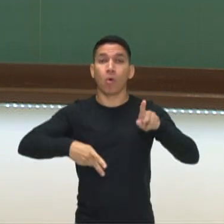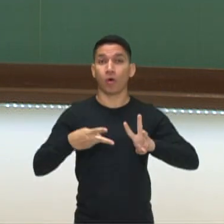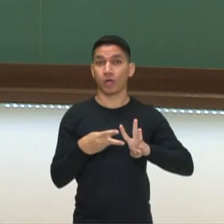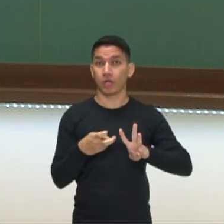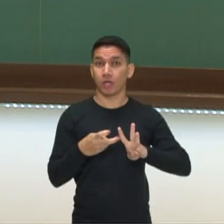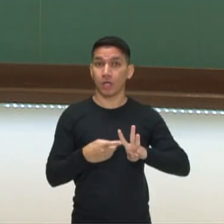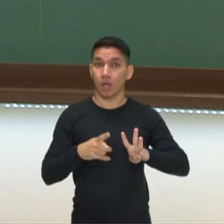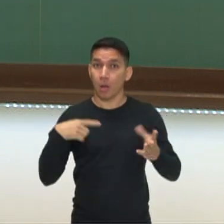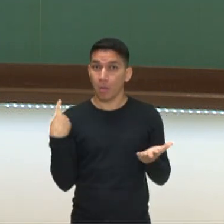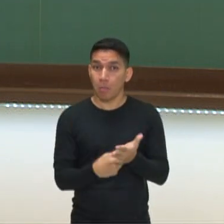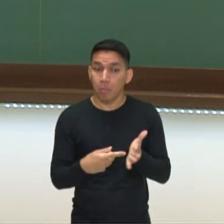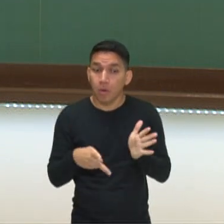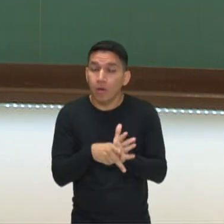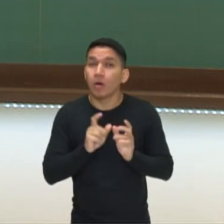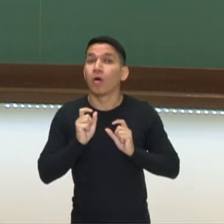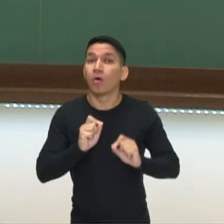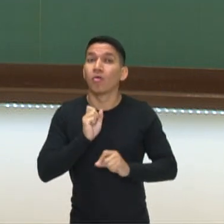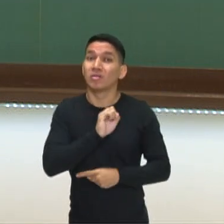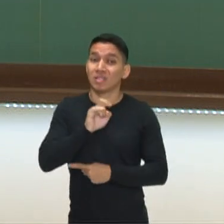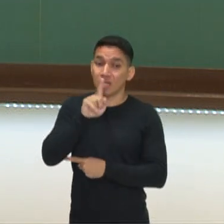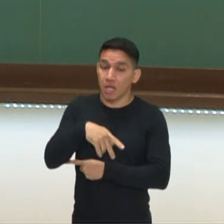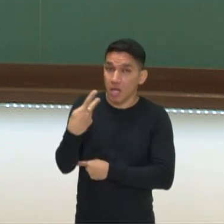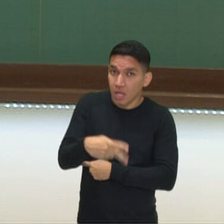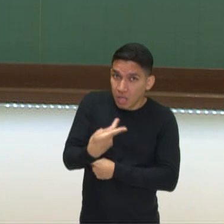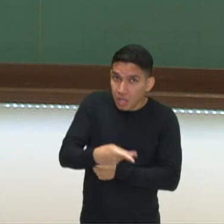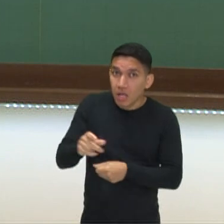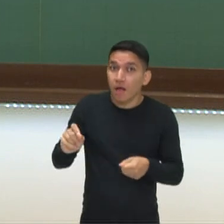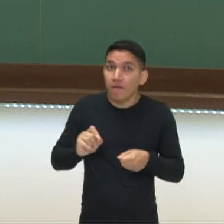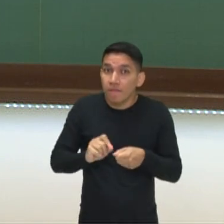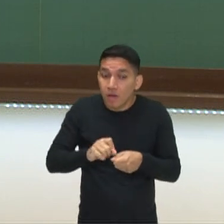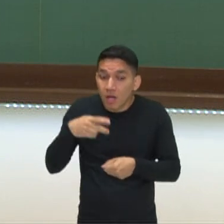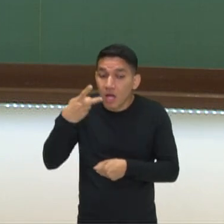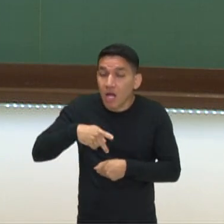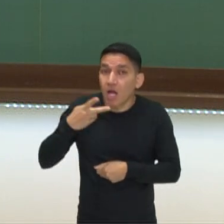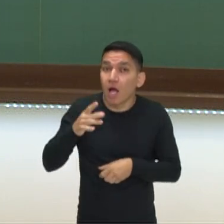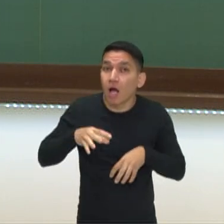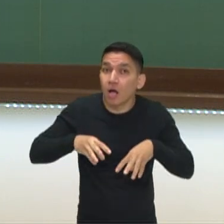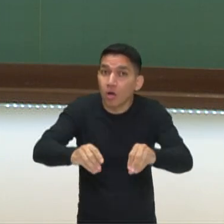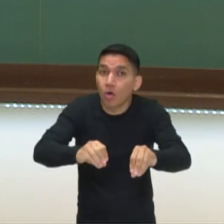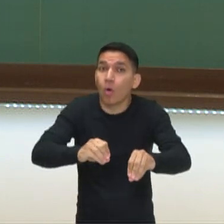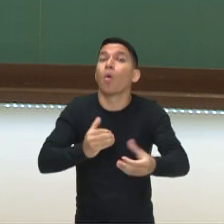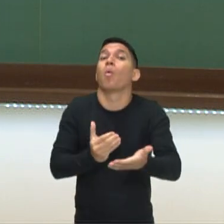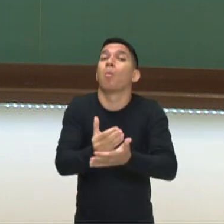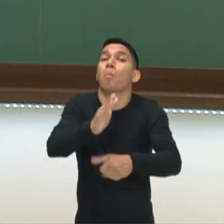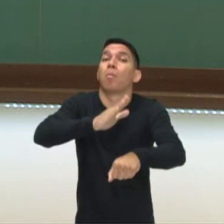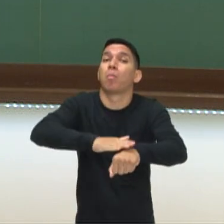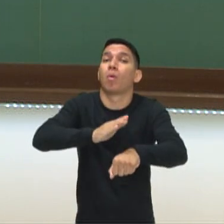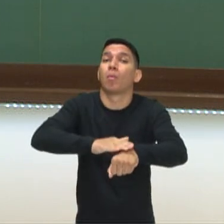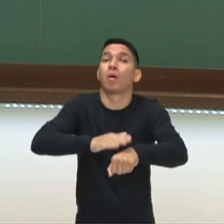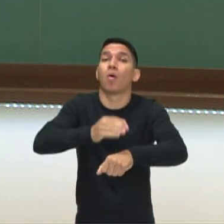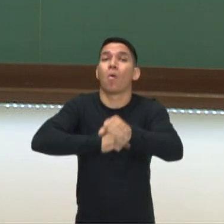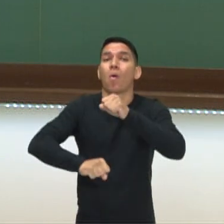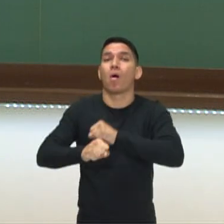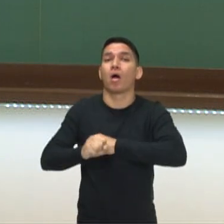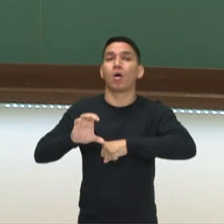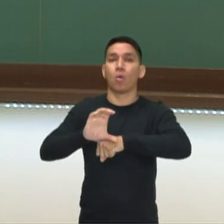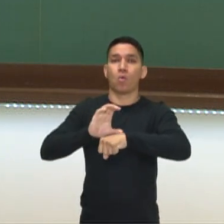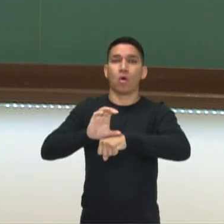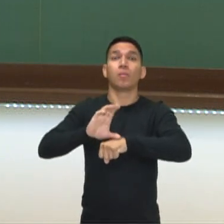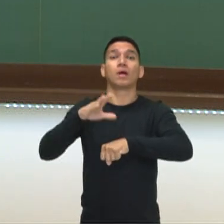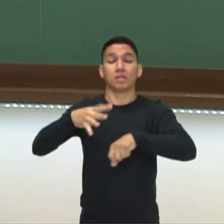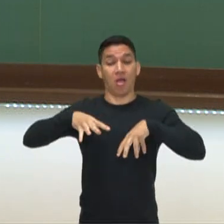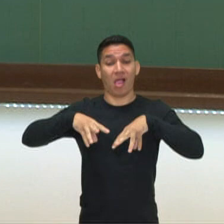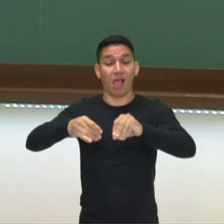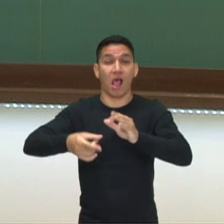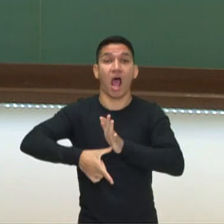são validadas apenas se eles estavam no território a partir do ano da Constituição. Então, as terras que